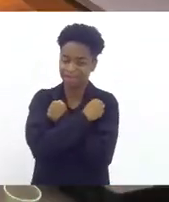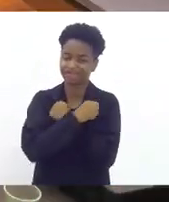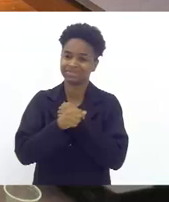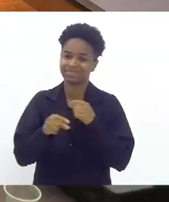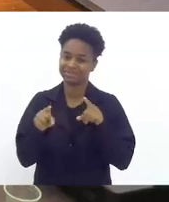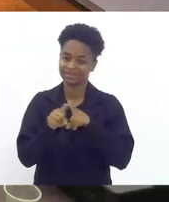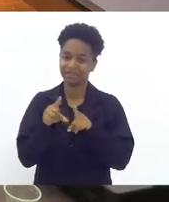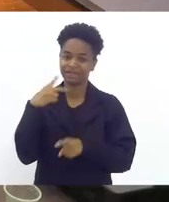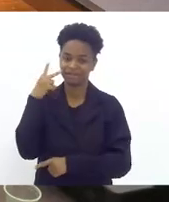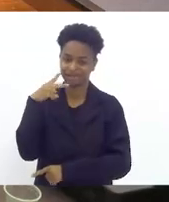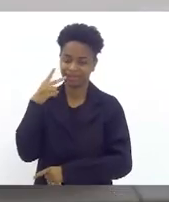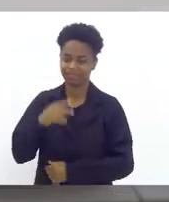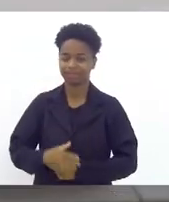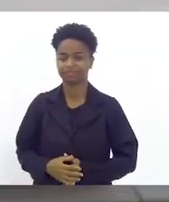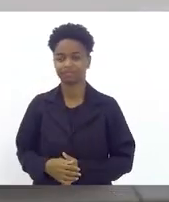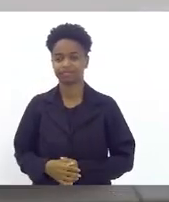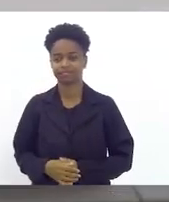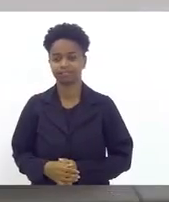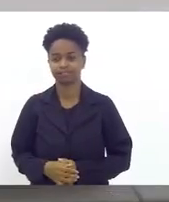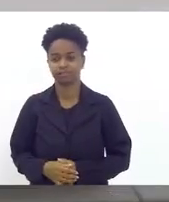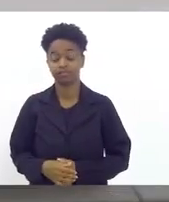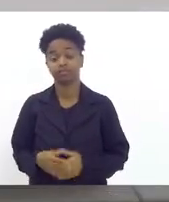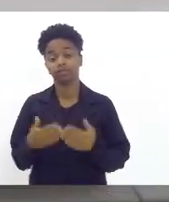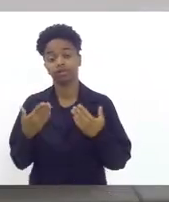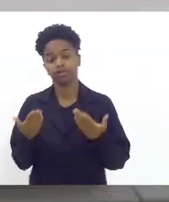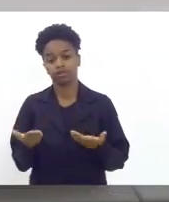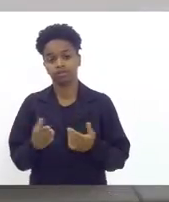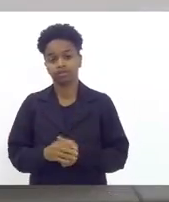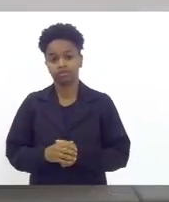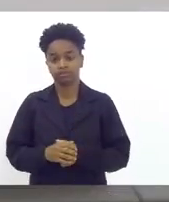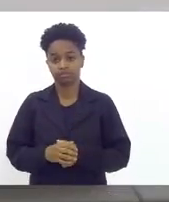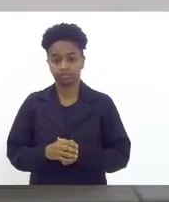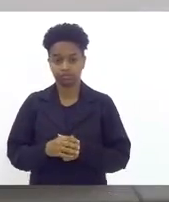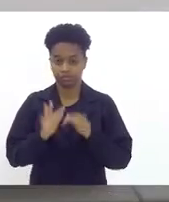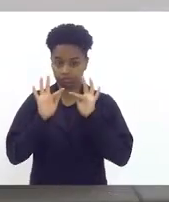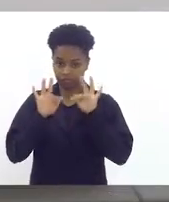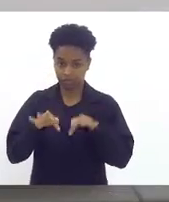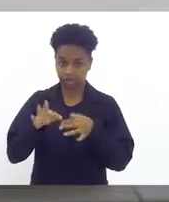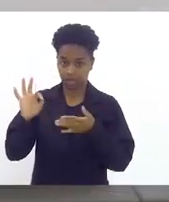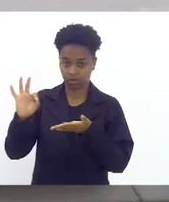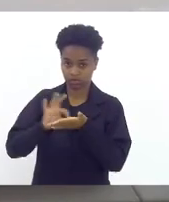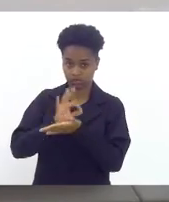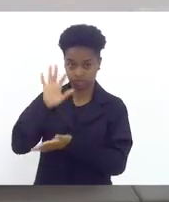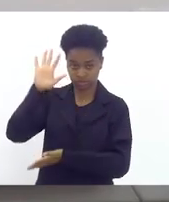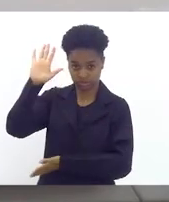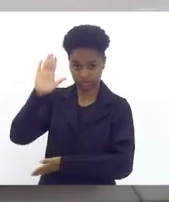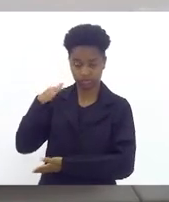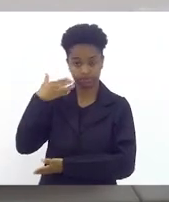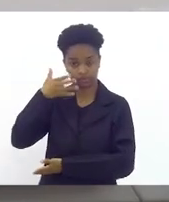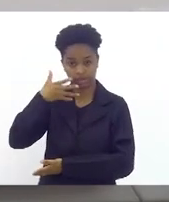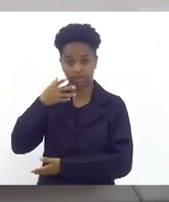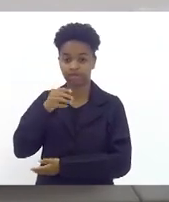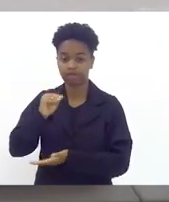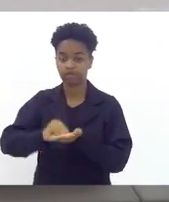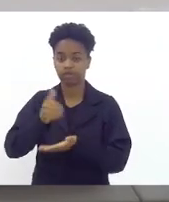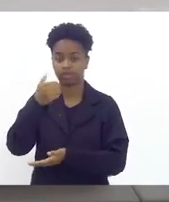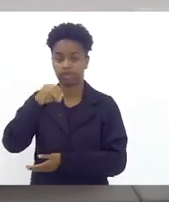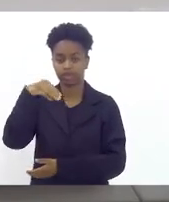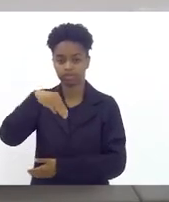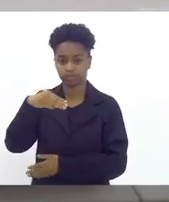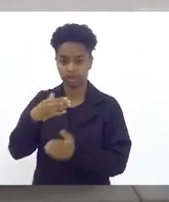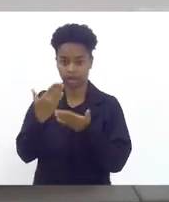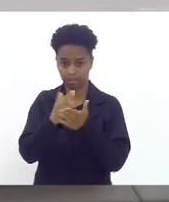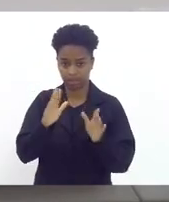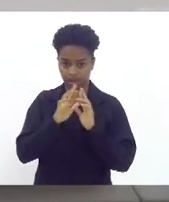no vereador muito bem então terminamos a fase de inscrição faltam 10 minutos para acabar aqui